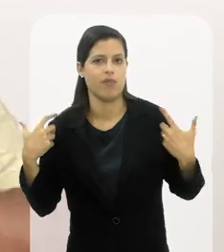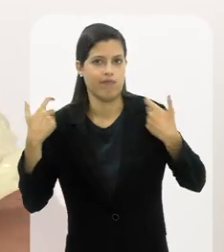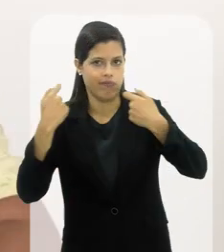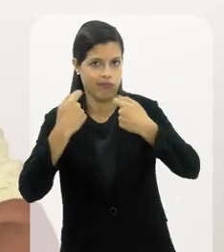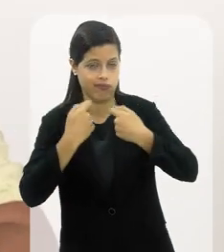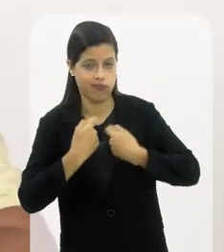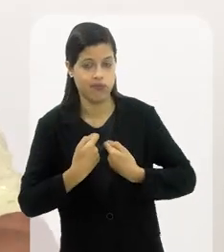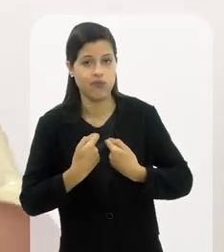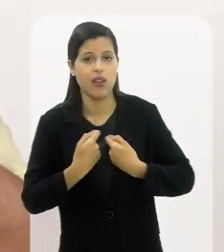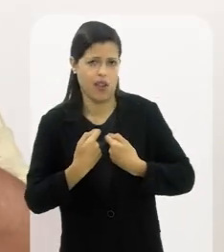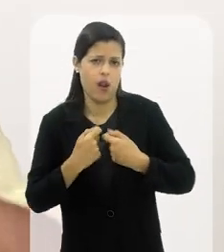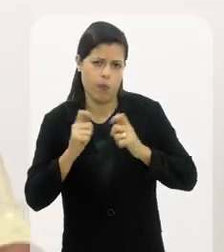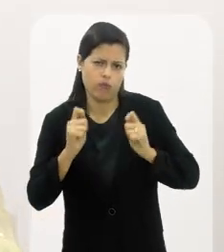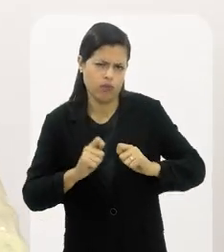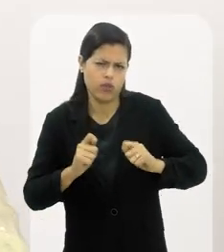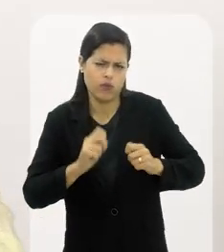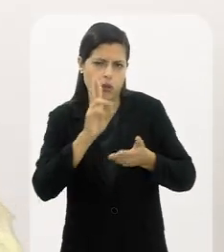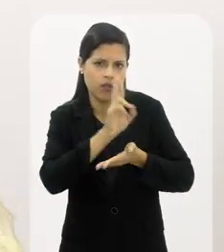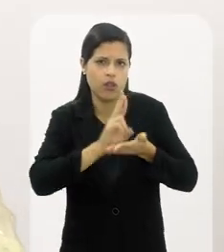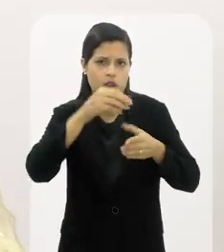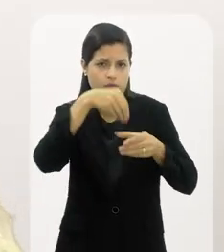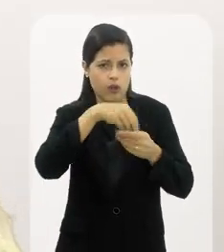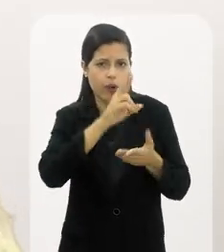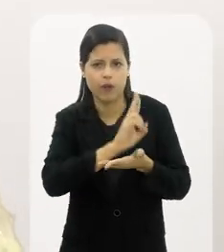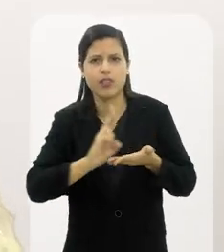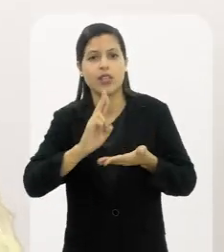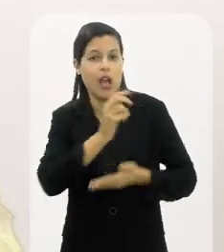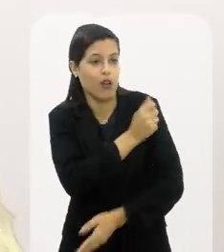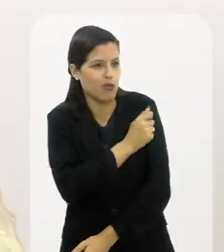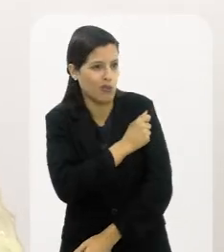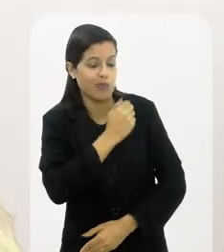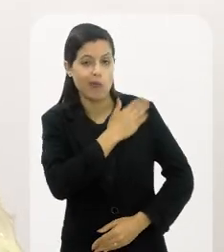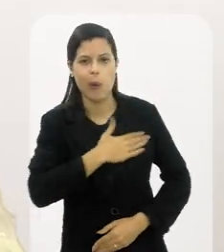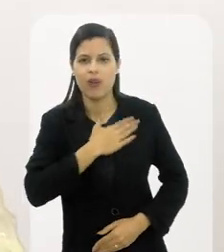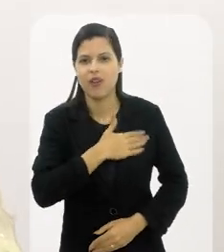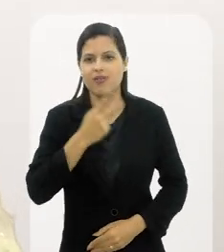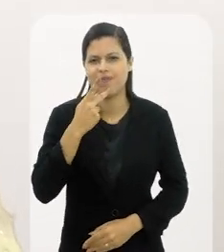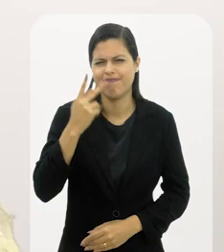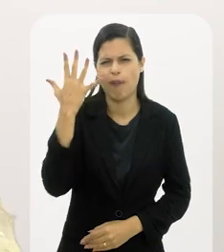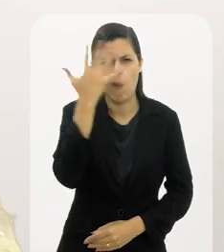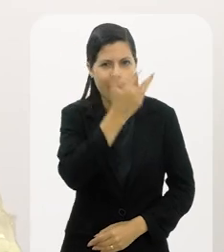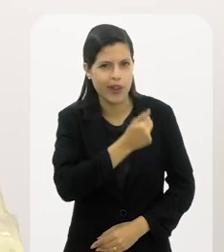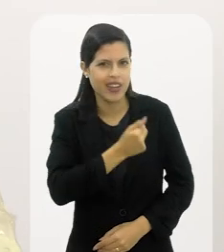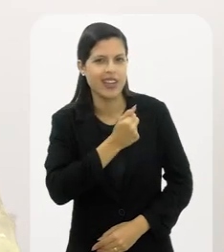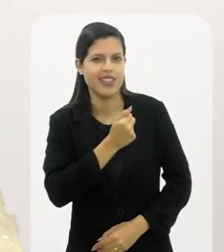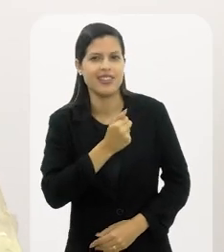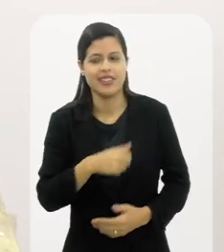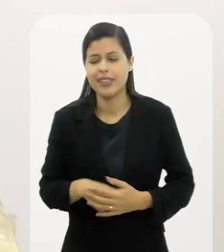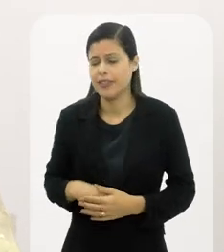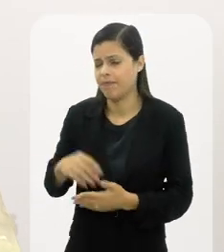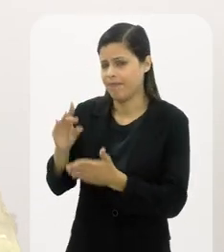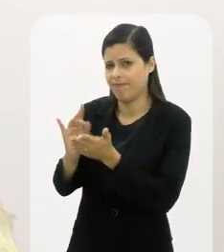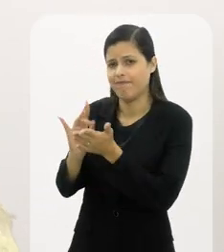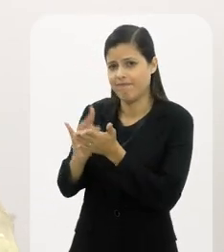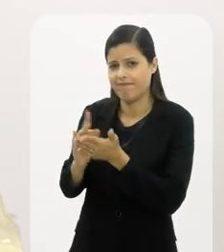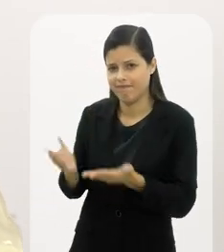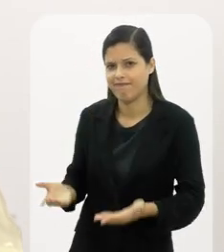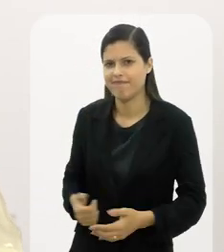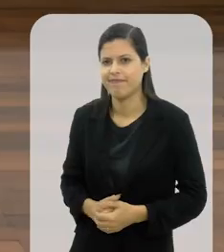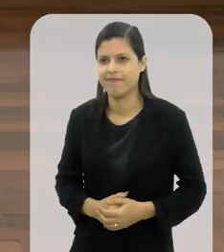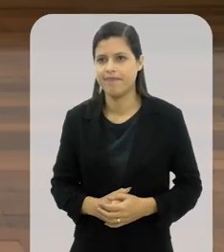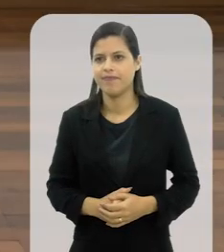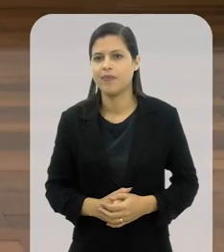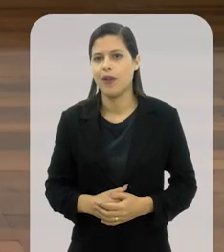aquela echarpe, ainda dava para trabalhar assim na universidade. As alunas gostavam muito, porque elas disseram que era uma roupa muito elegante. E é